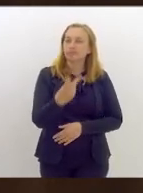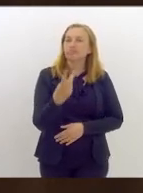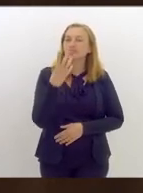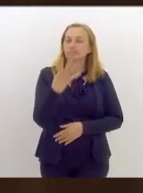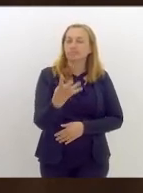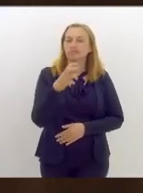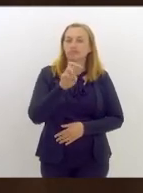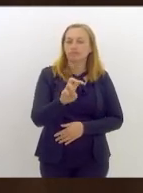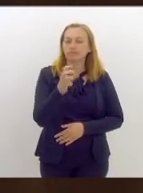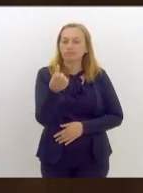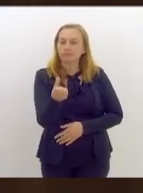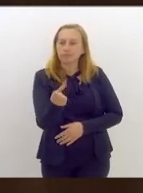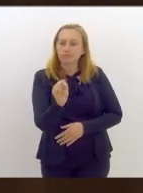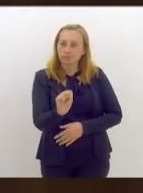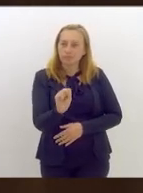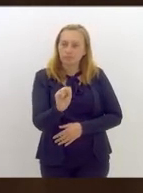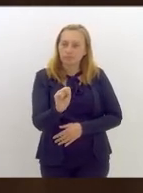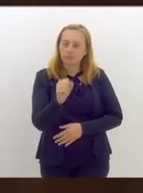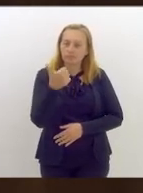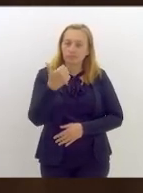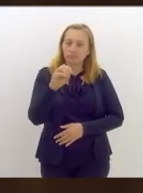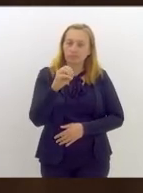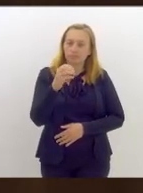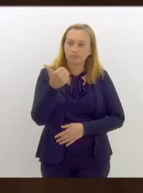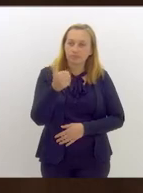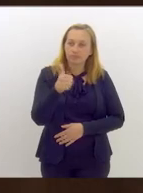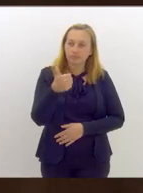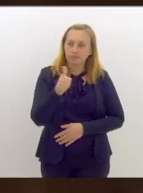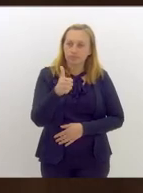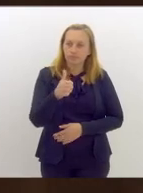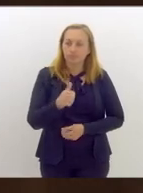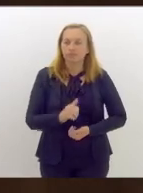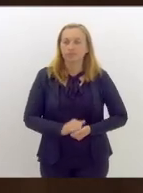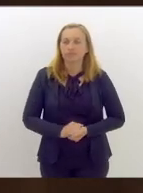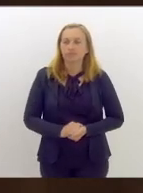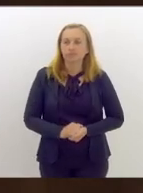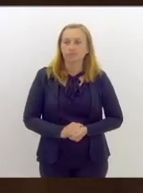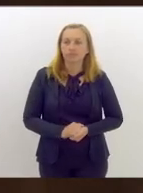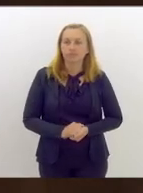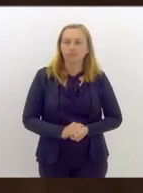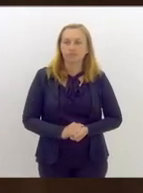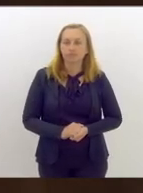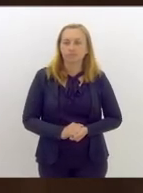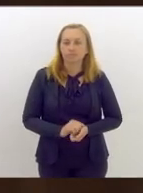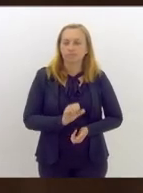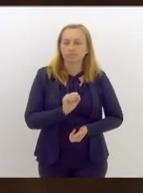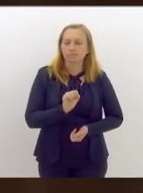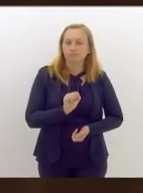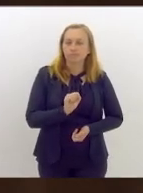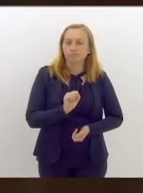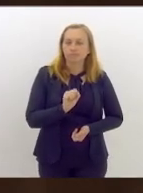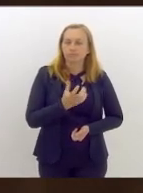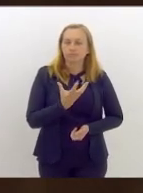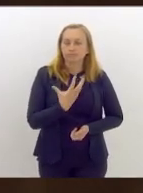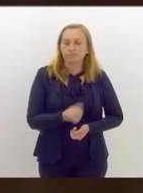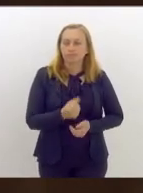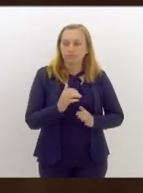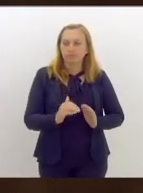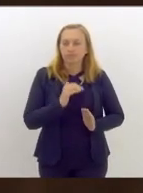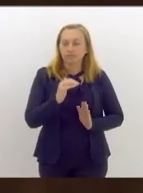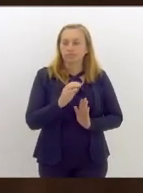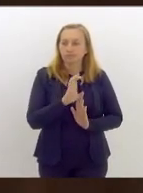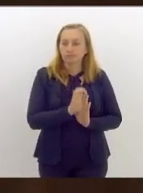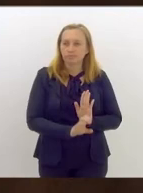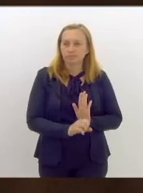4, 5, 8, 10 e 11. Favorável com subemenda à